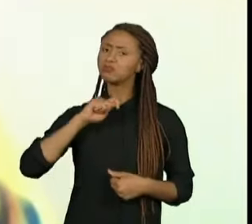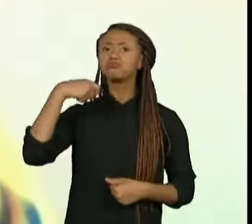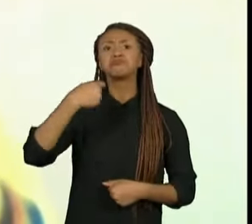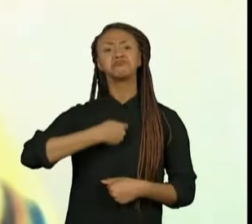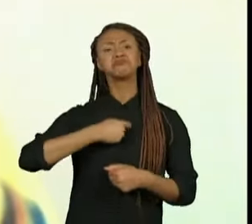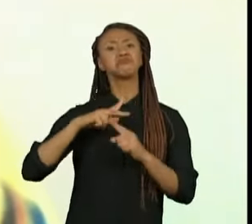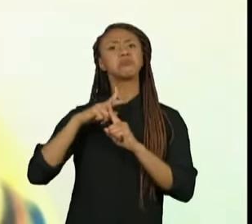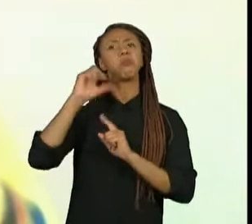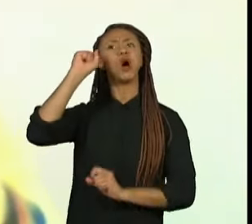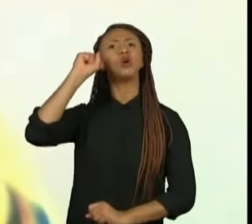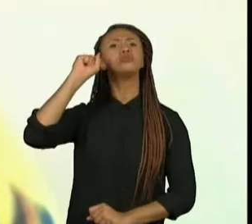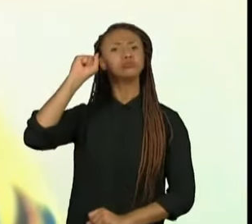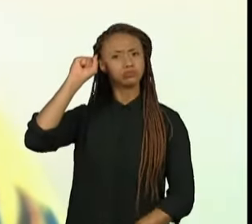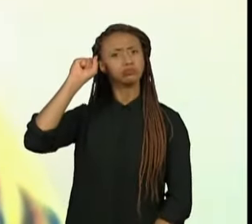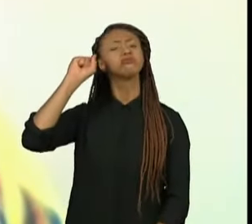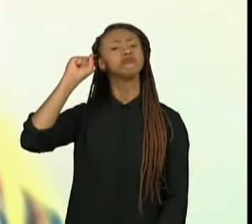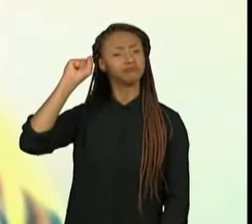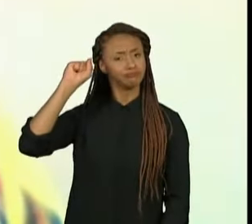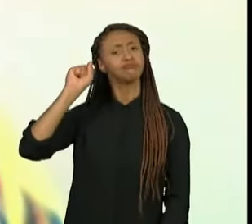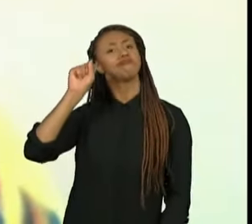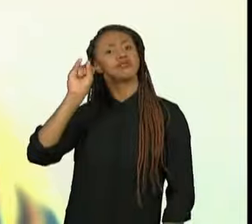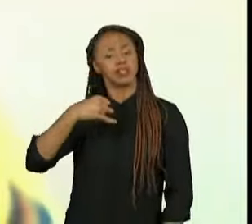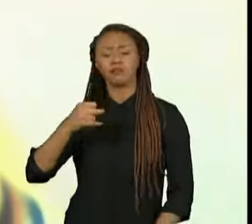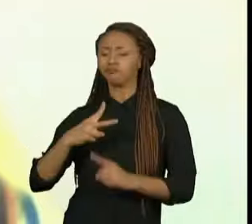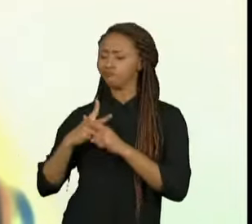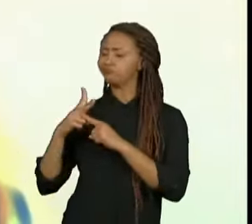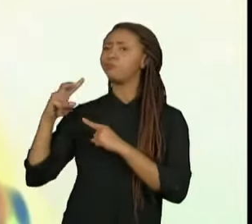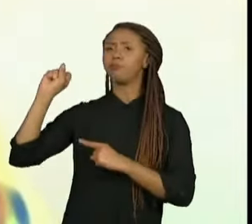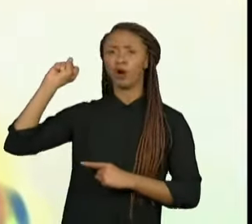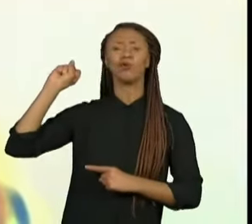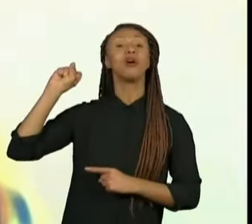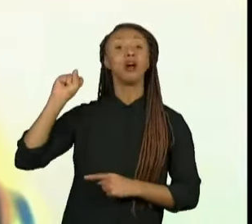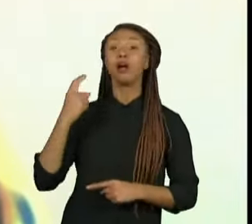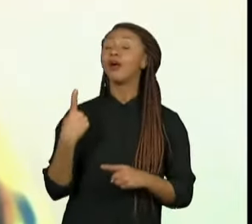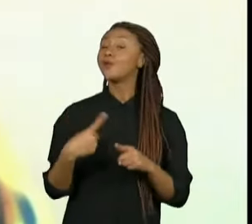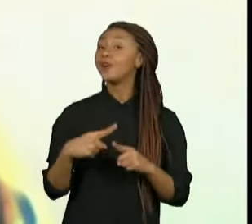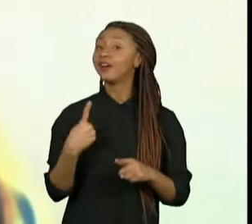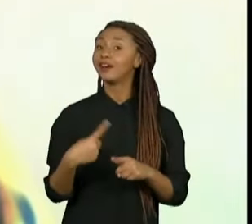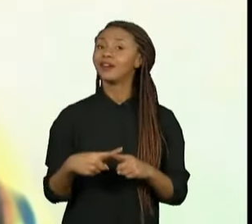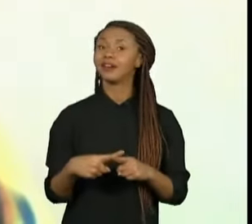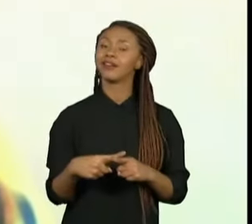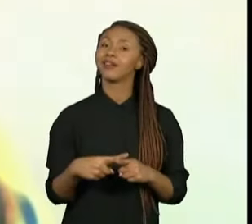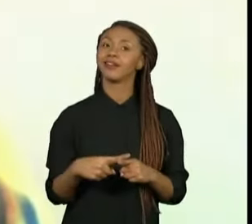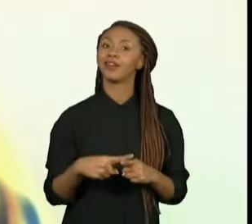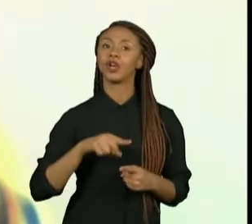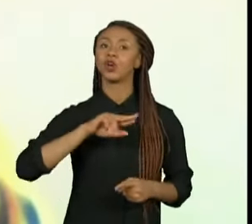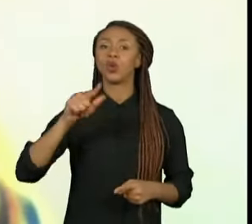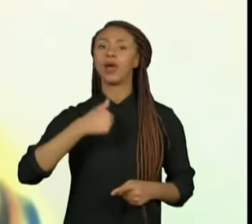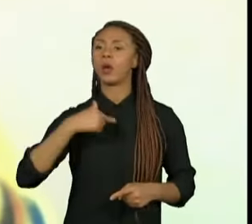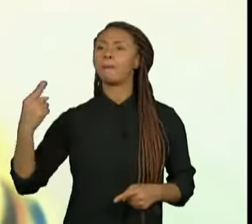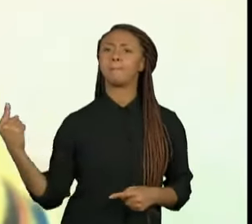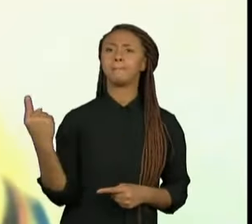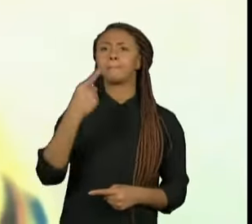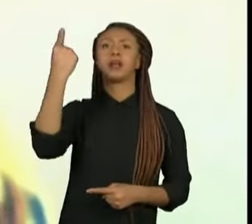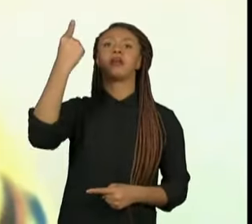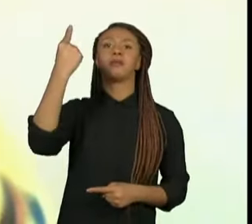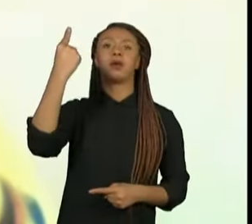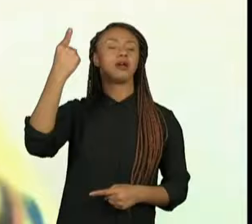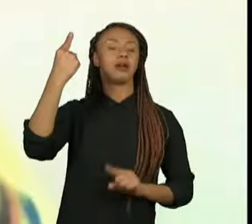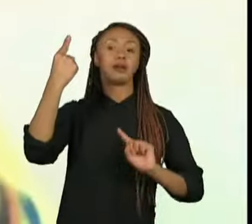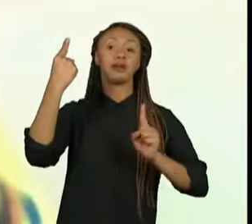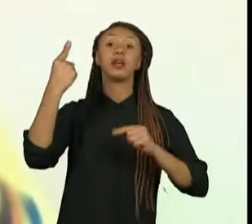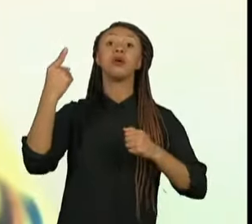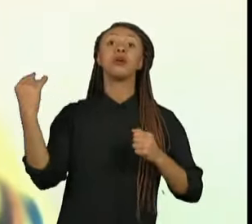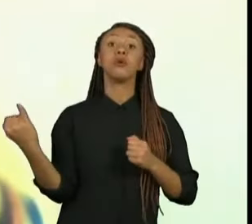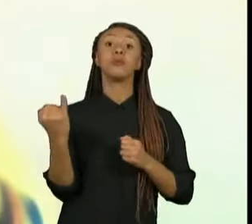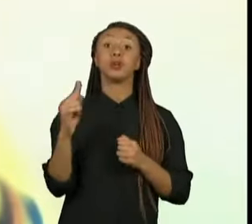vitoriosa, porque eu tenho dito que o importante não é você ser a primeira ou o primeiro, o importante é